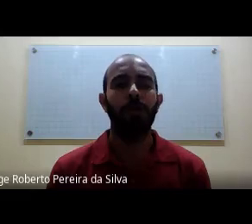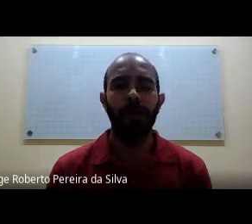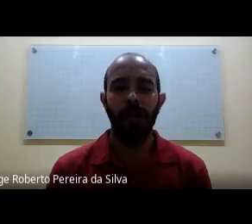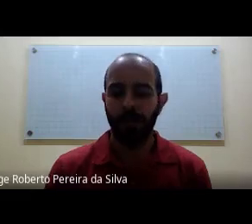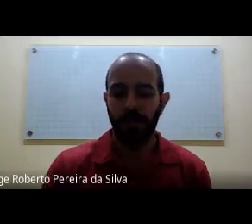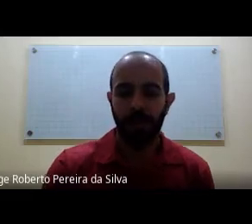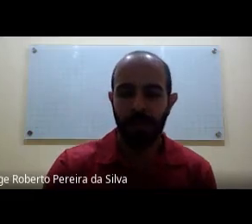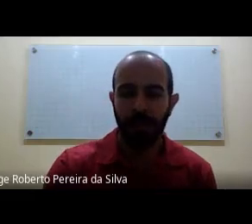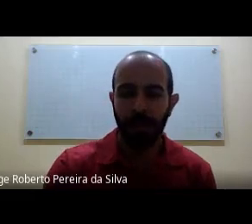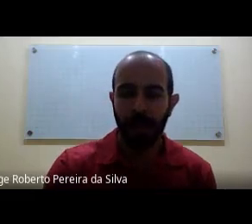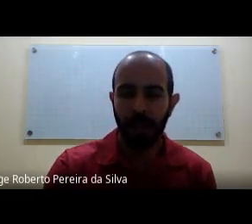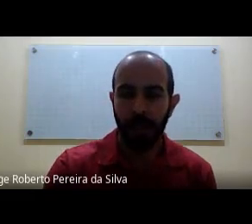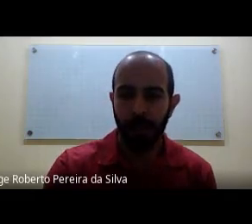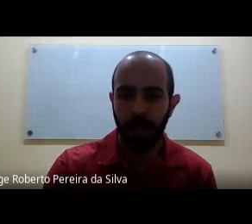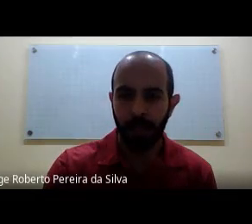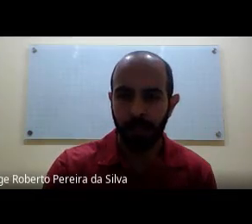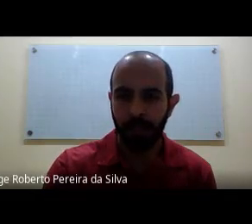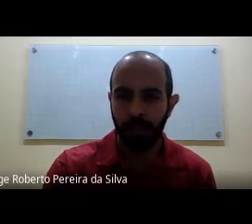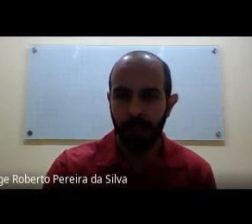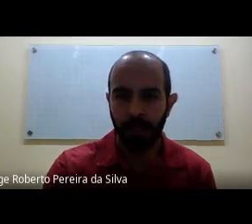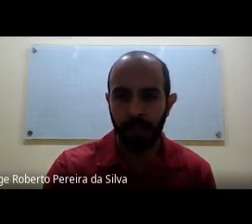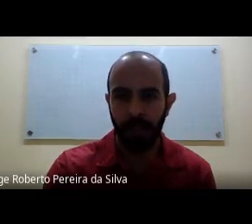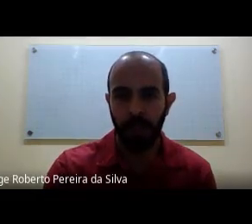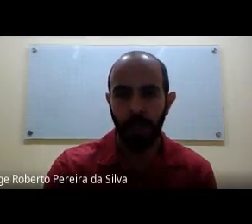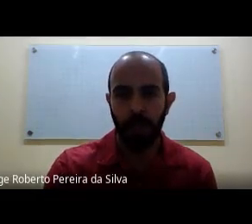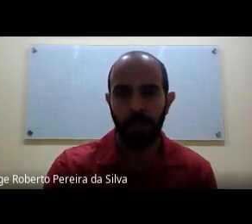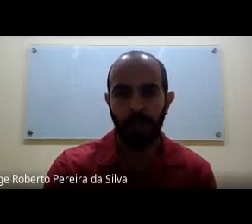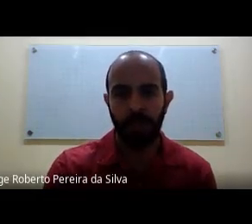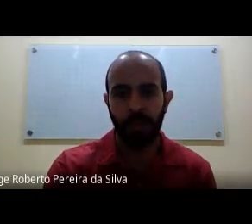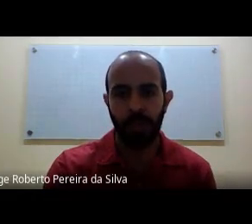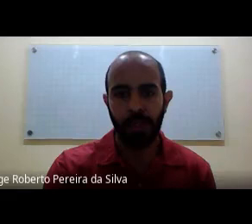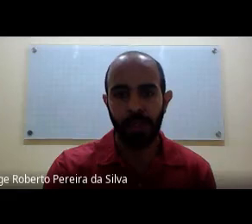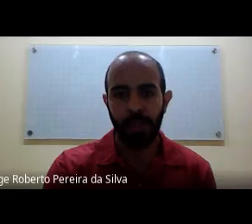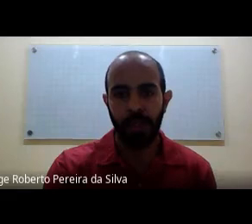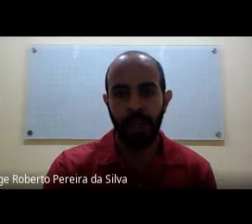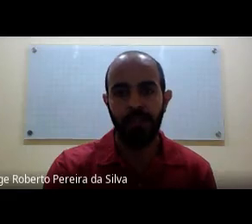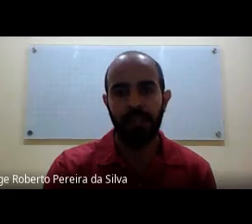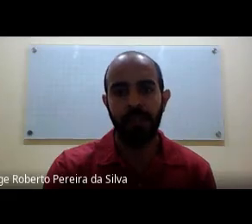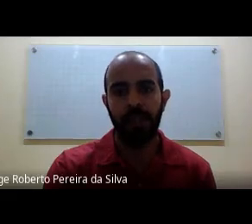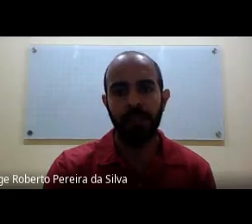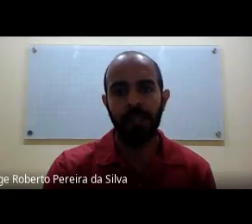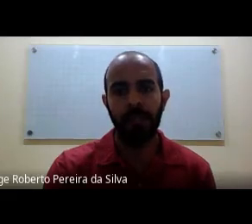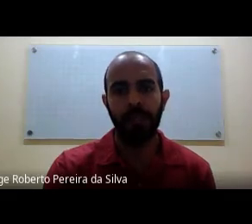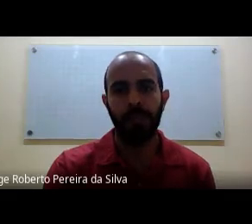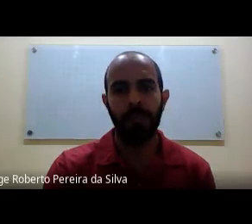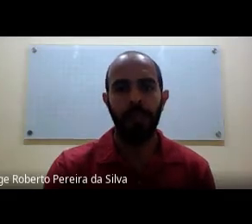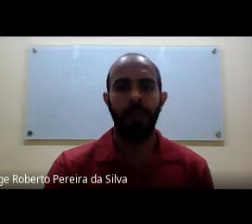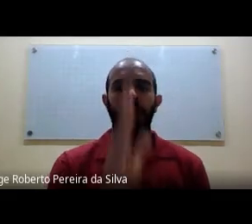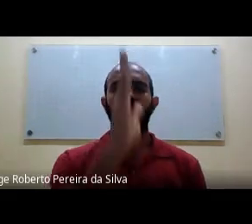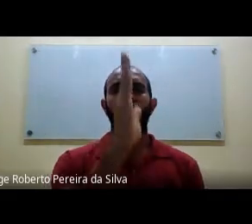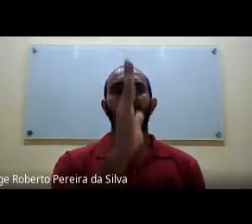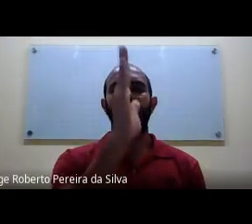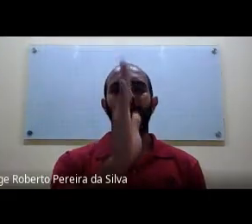ao campo magnético. Se a gente for voltar aqui lá para aquela nossa figurinha aqui, o nosso torque ele vai ser máximo exatamente